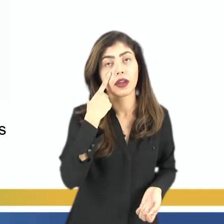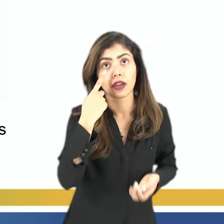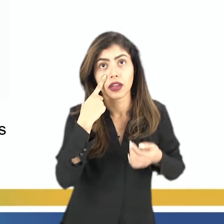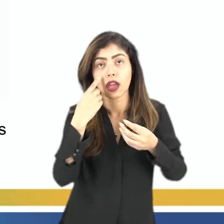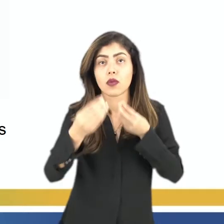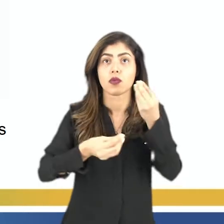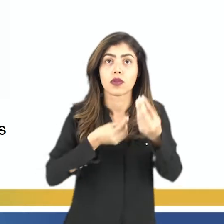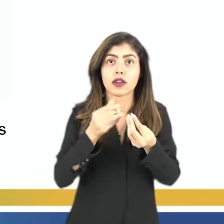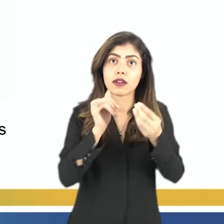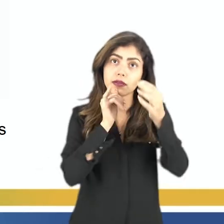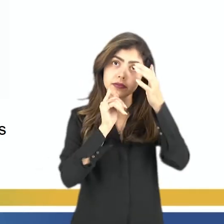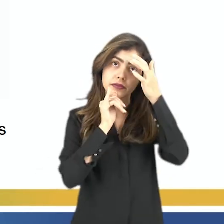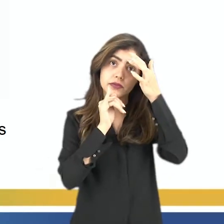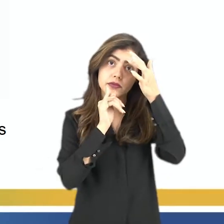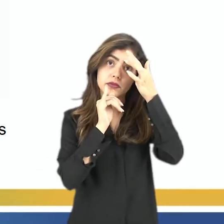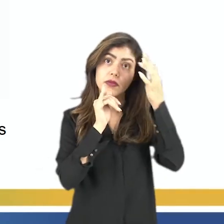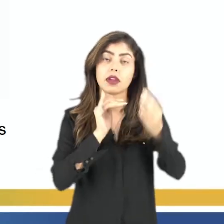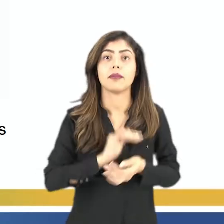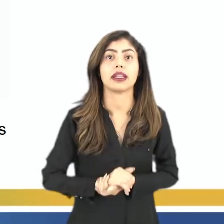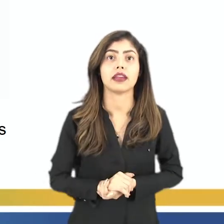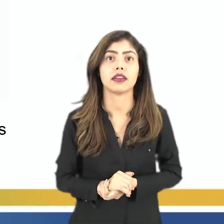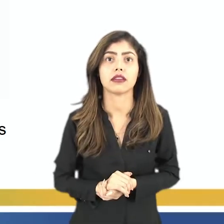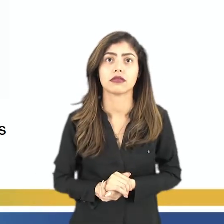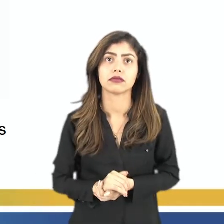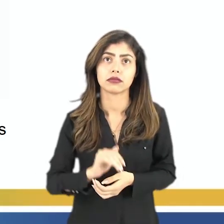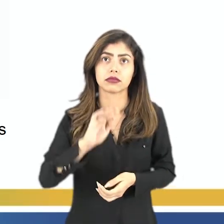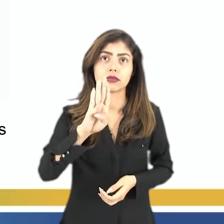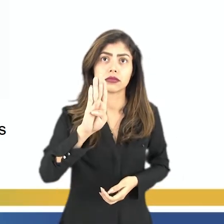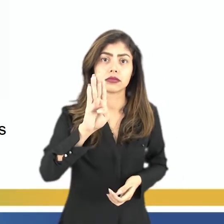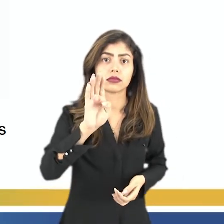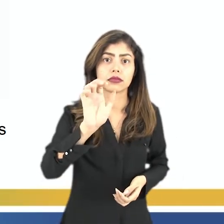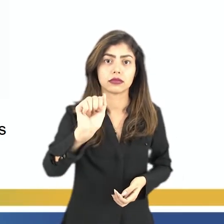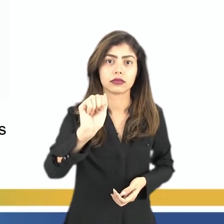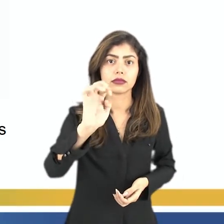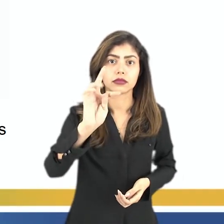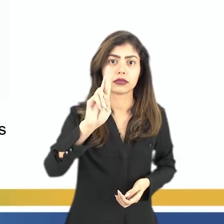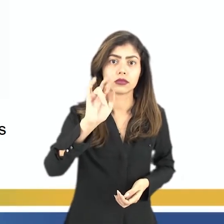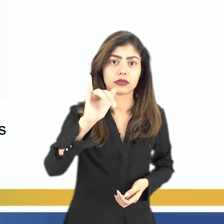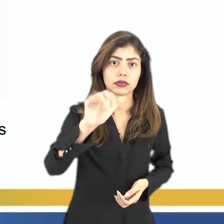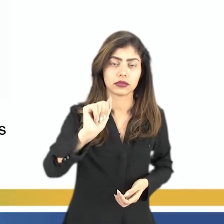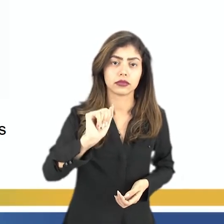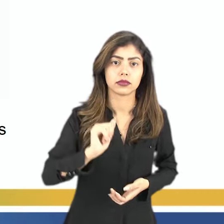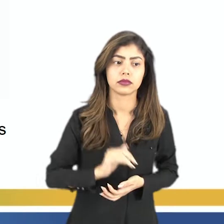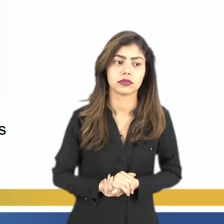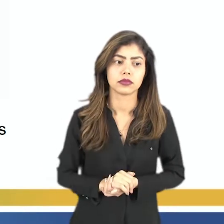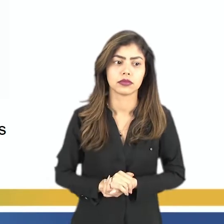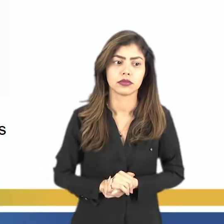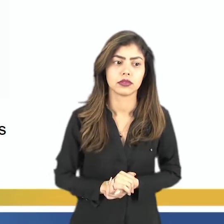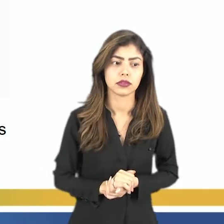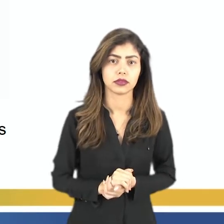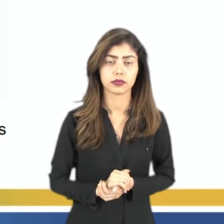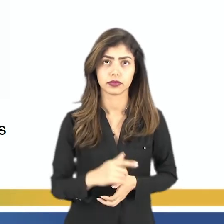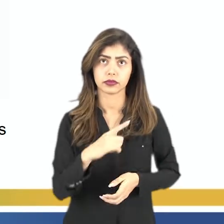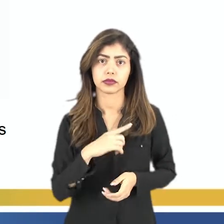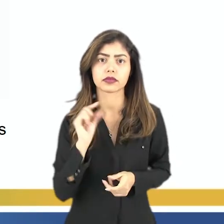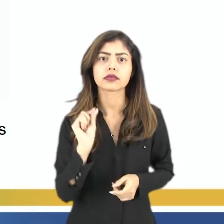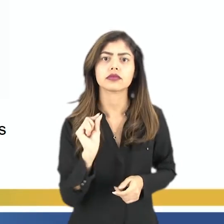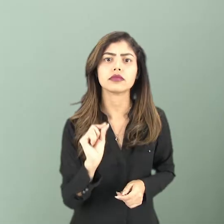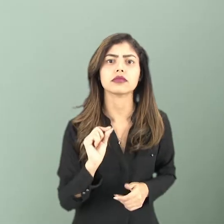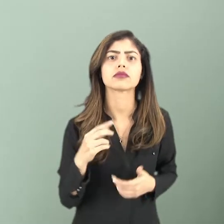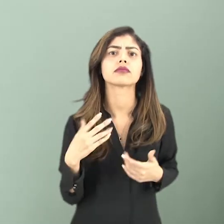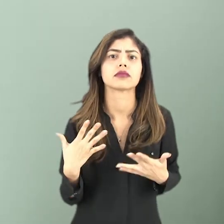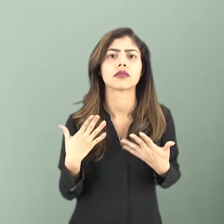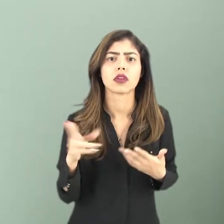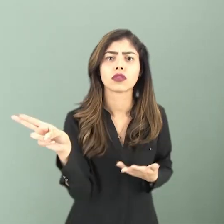gente tem como exemplo de gerador, na fotografia, temos o exemplo de uma bateria. A bateria,